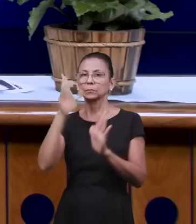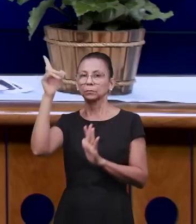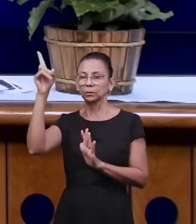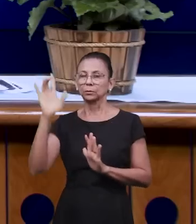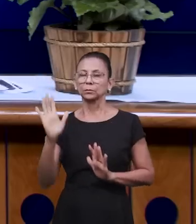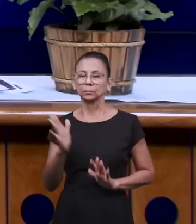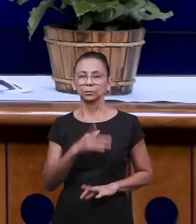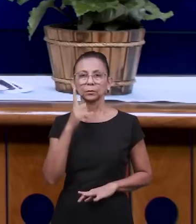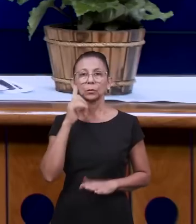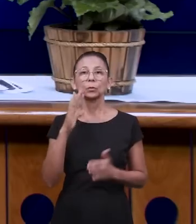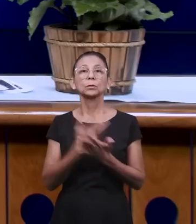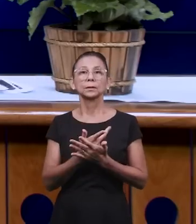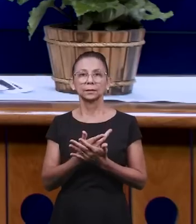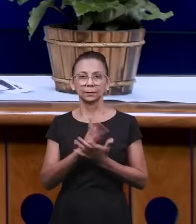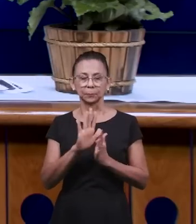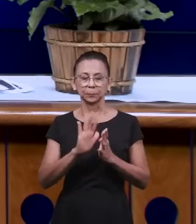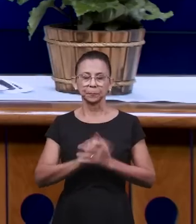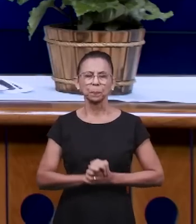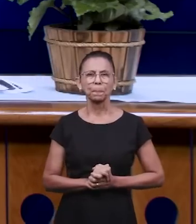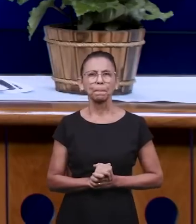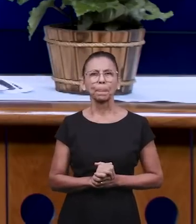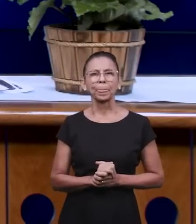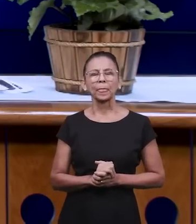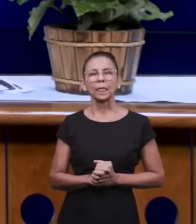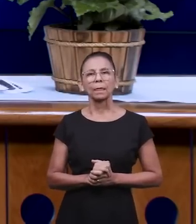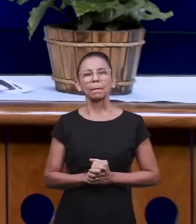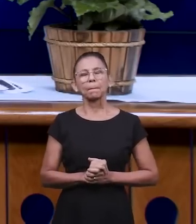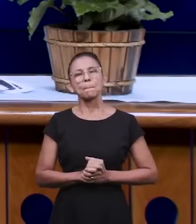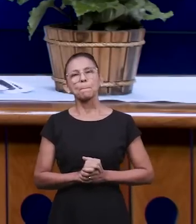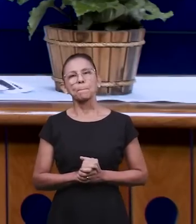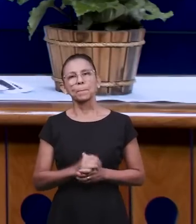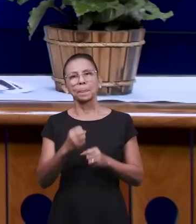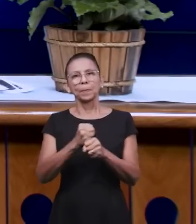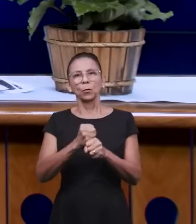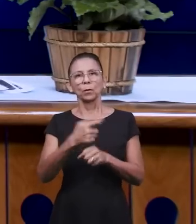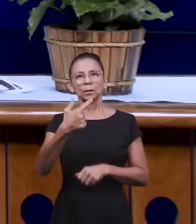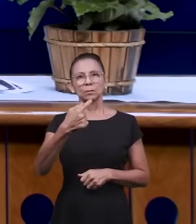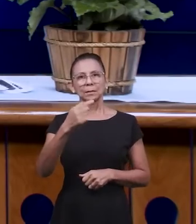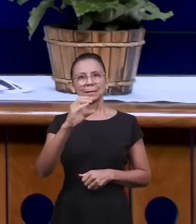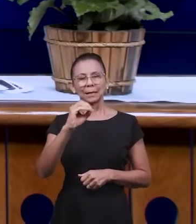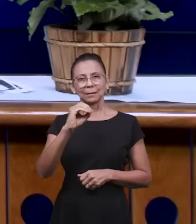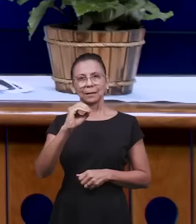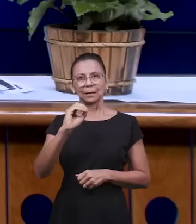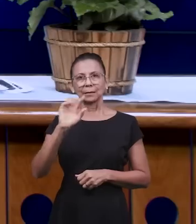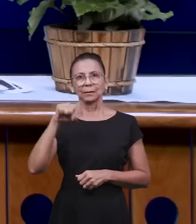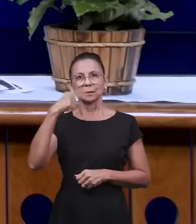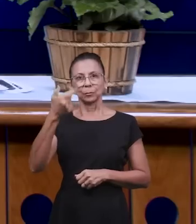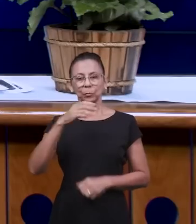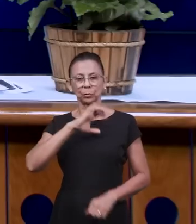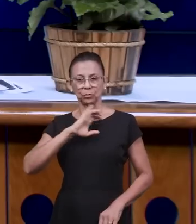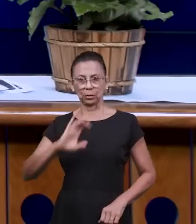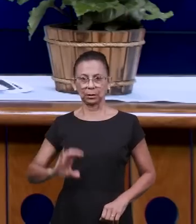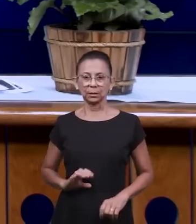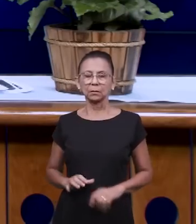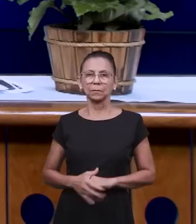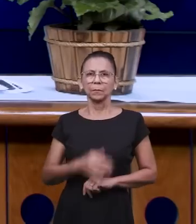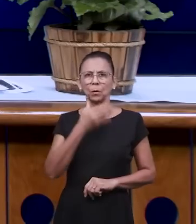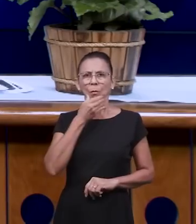arredondados. O calendário é muito impreciso e do dia e hora só o Pai que